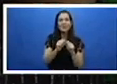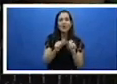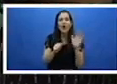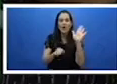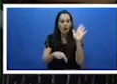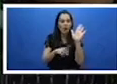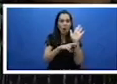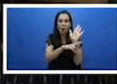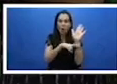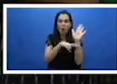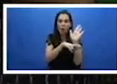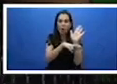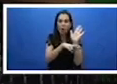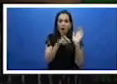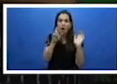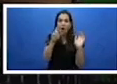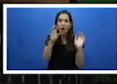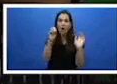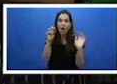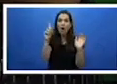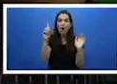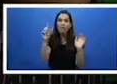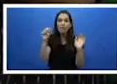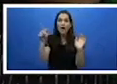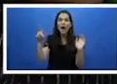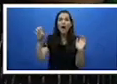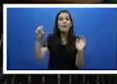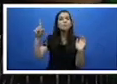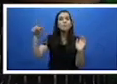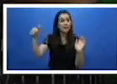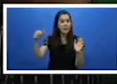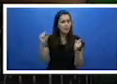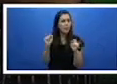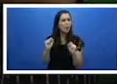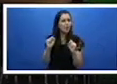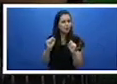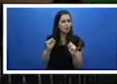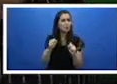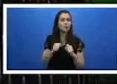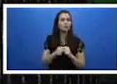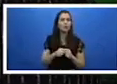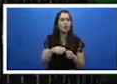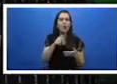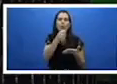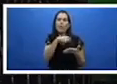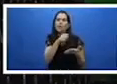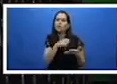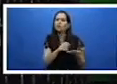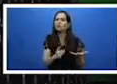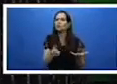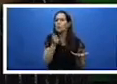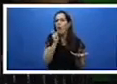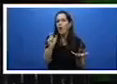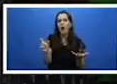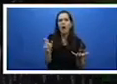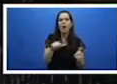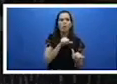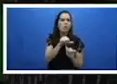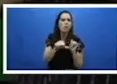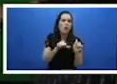ou reescrever outros, completar ideias ou informações, corrigir palavras ou trocá-las. Então, isso aqui, essa